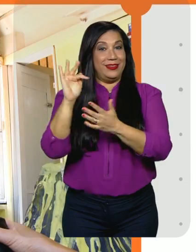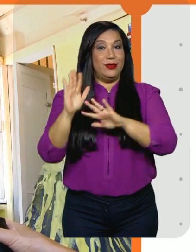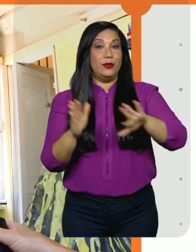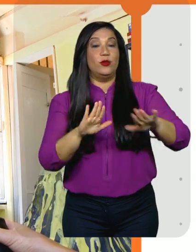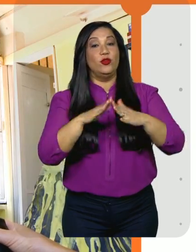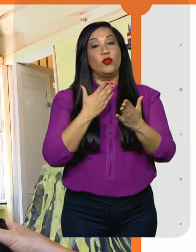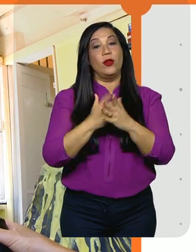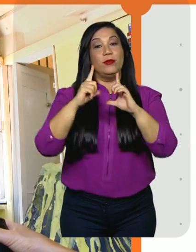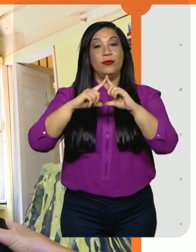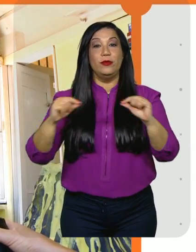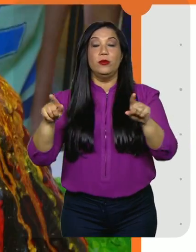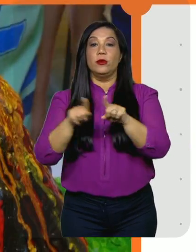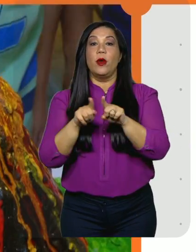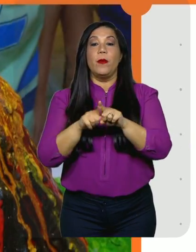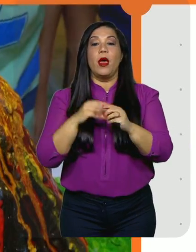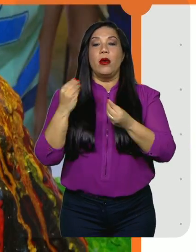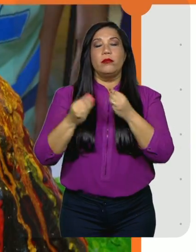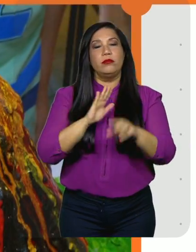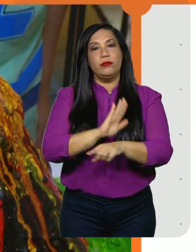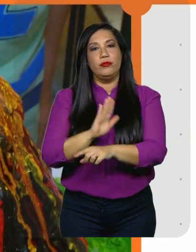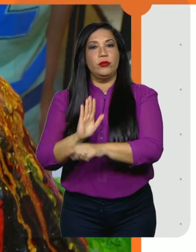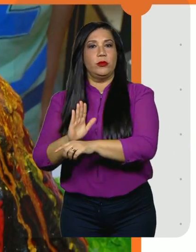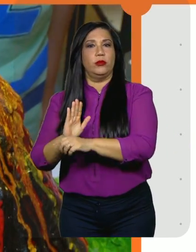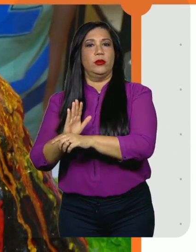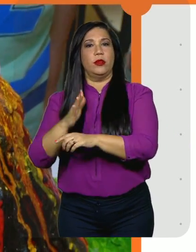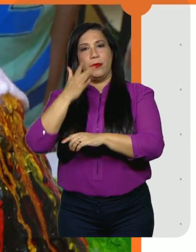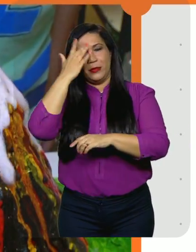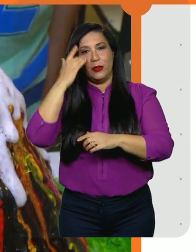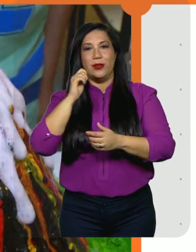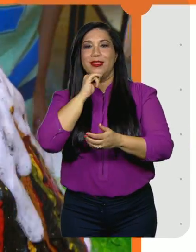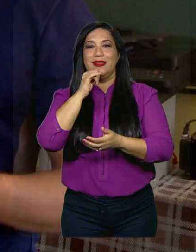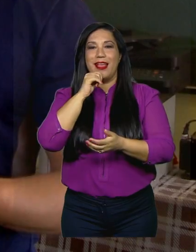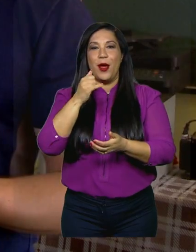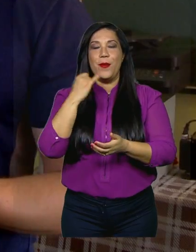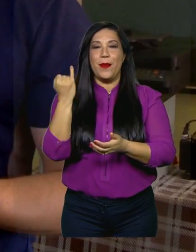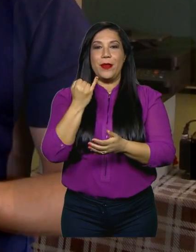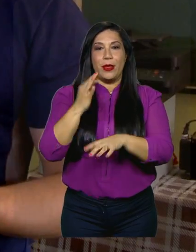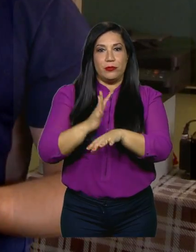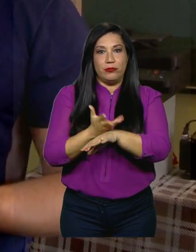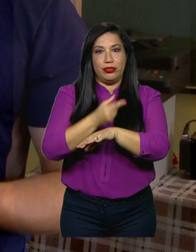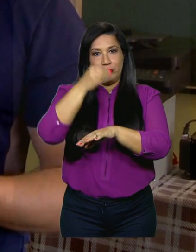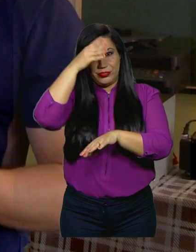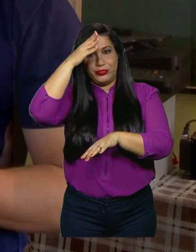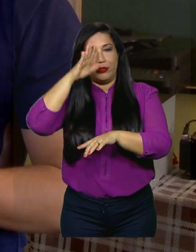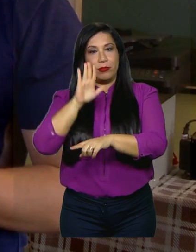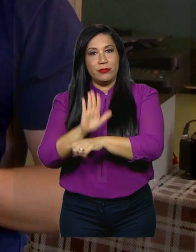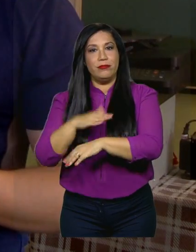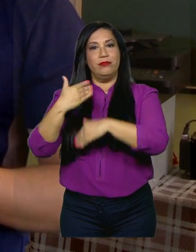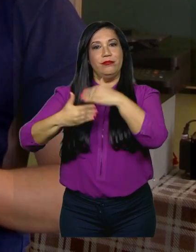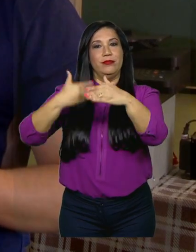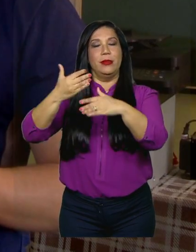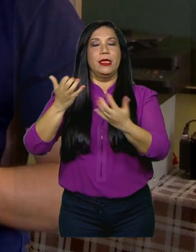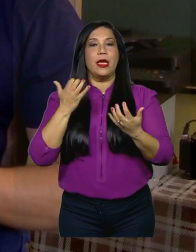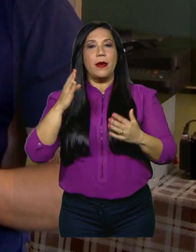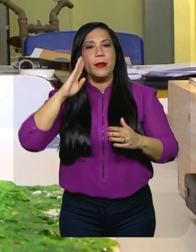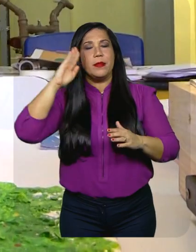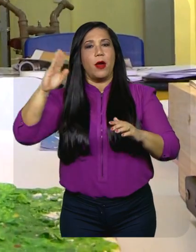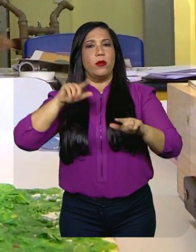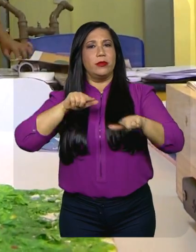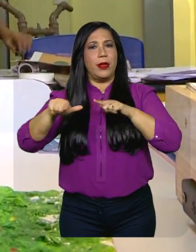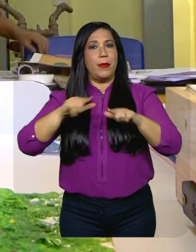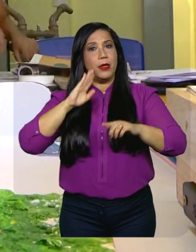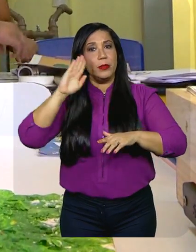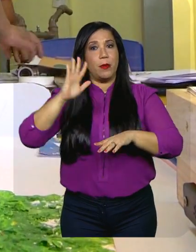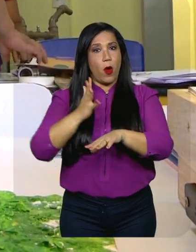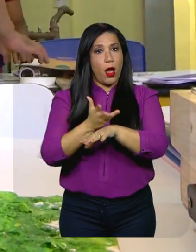Federal desenvolve o potencial de estudantes com altas habilidades. A gente pretende, com esse fomento, fazer